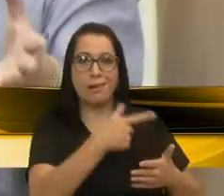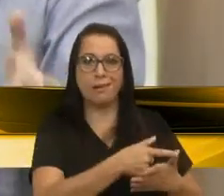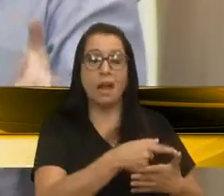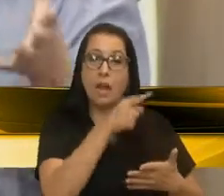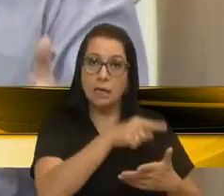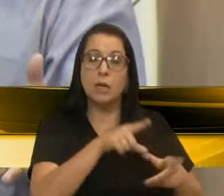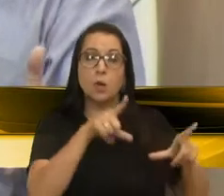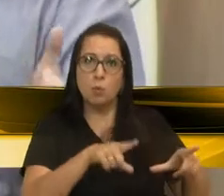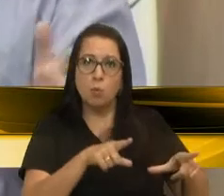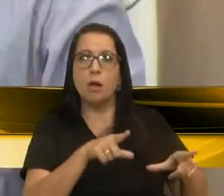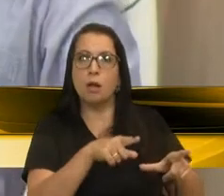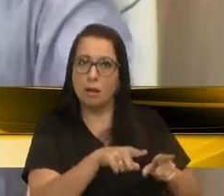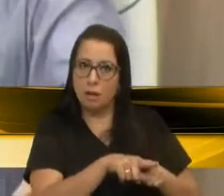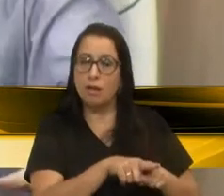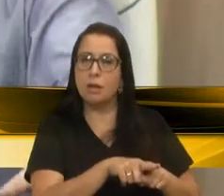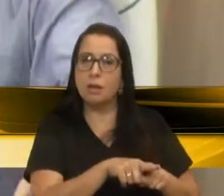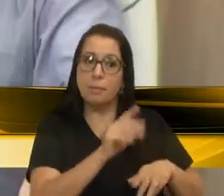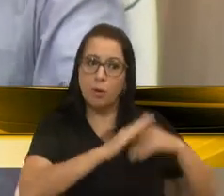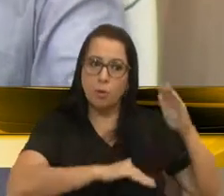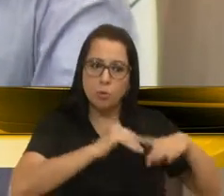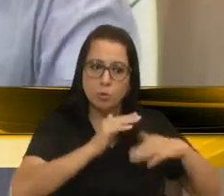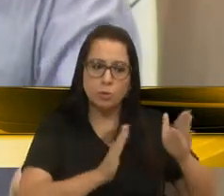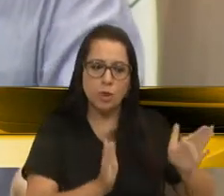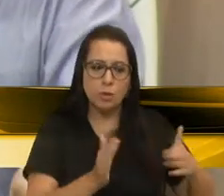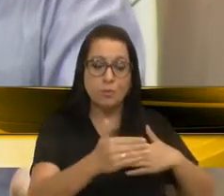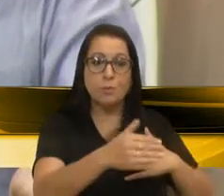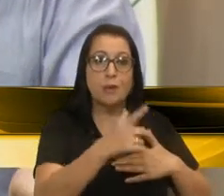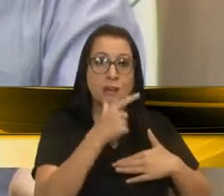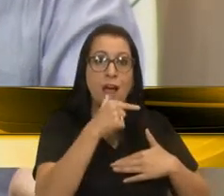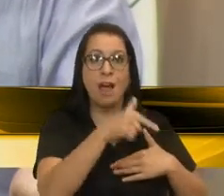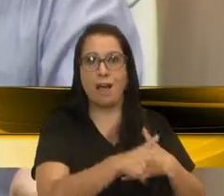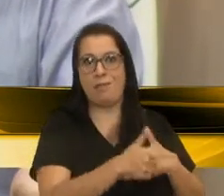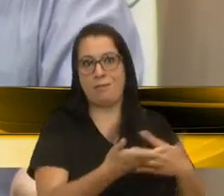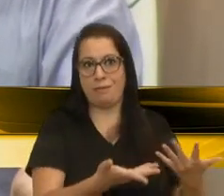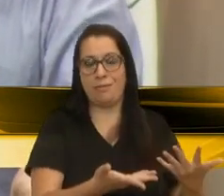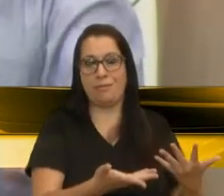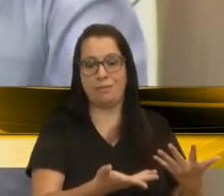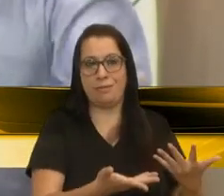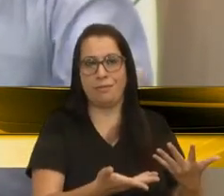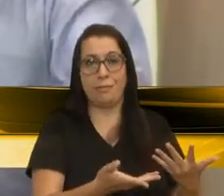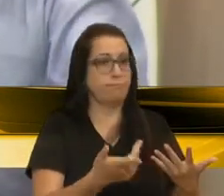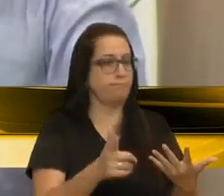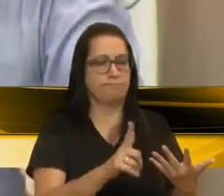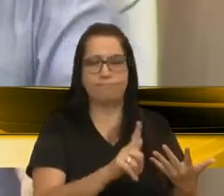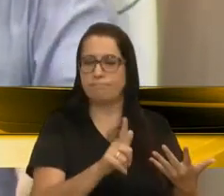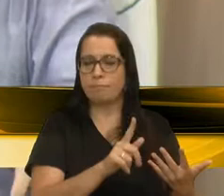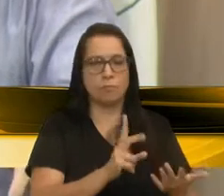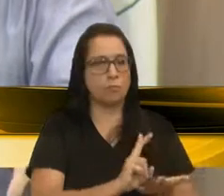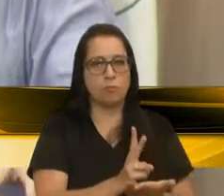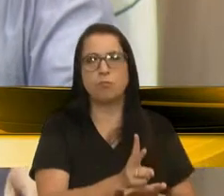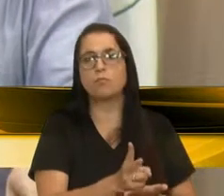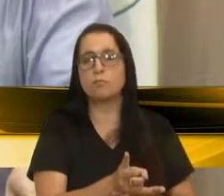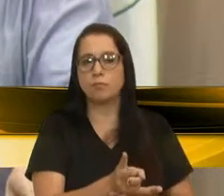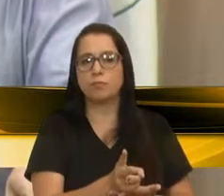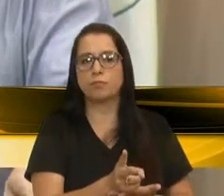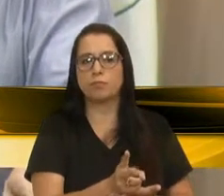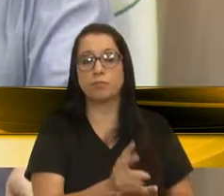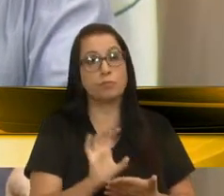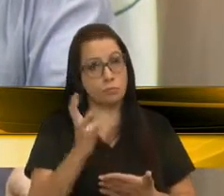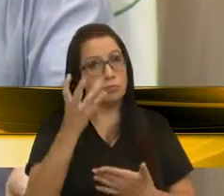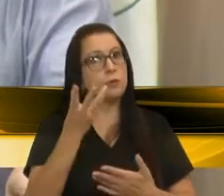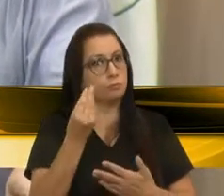um local gravado para a construção de um tanque de detenção, que não se deu continuidade, né, que se